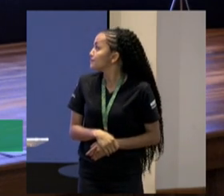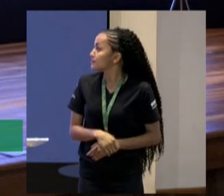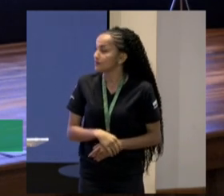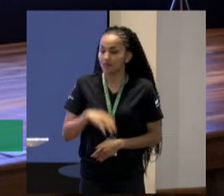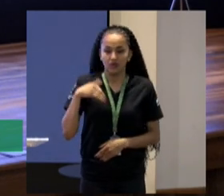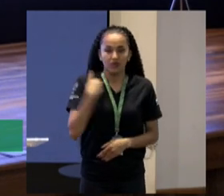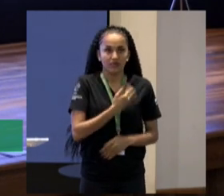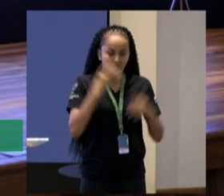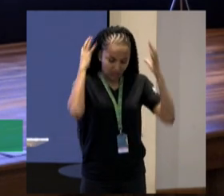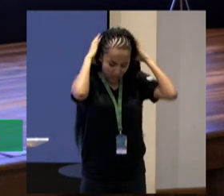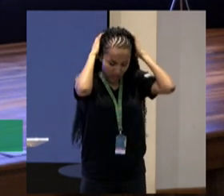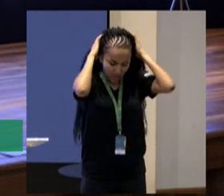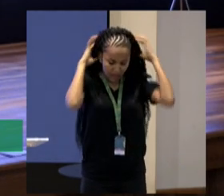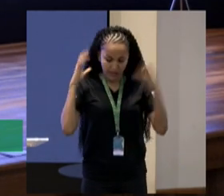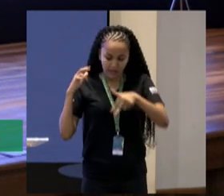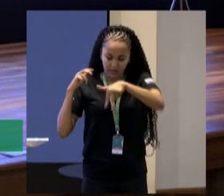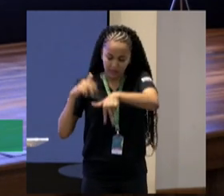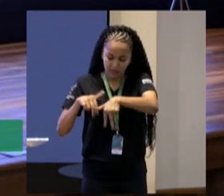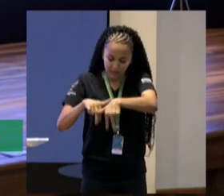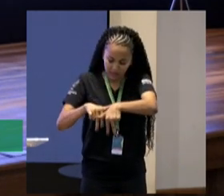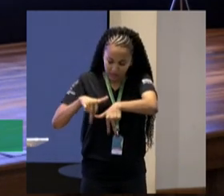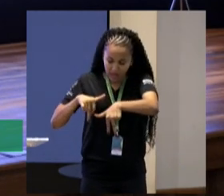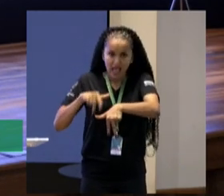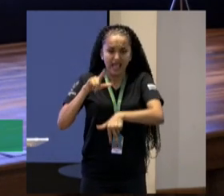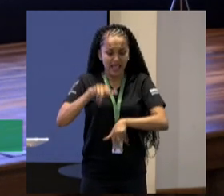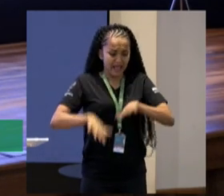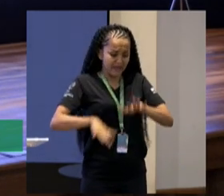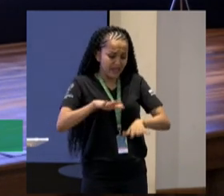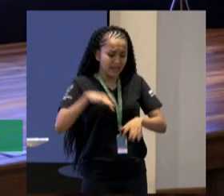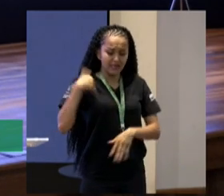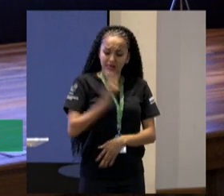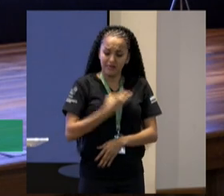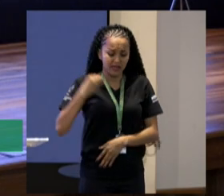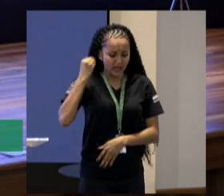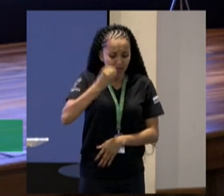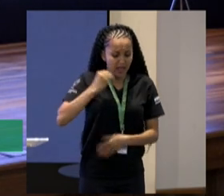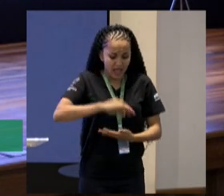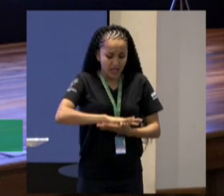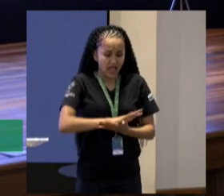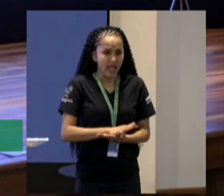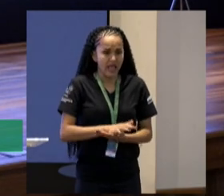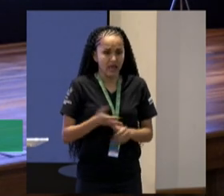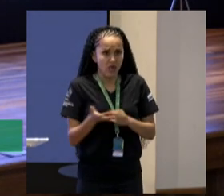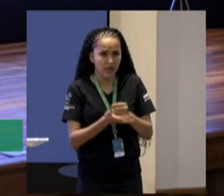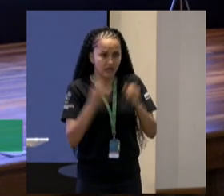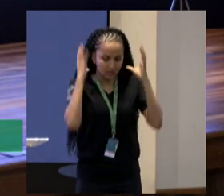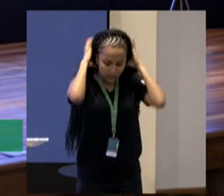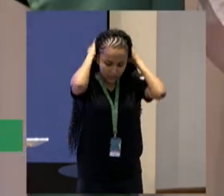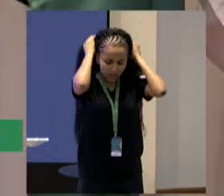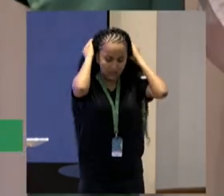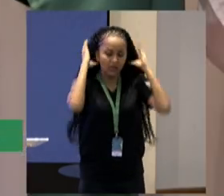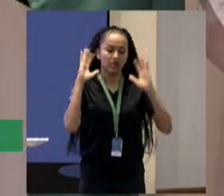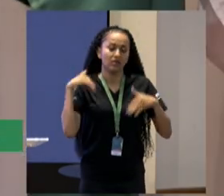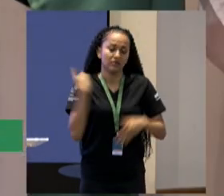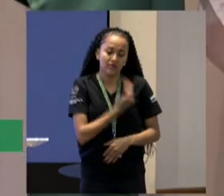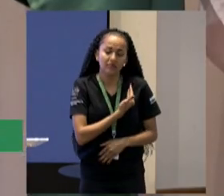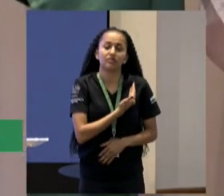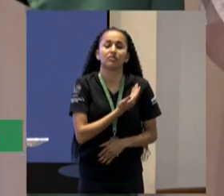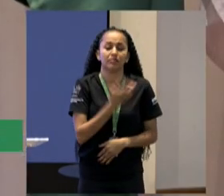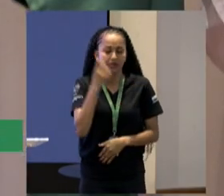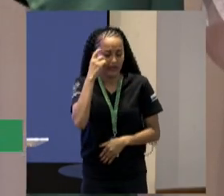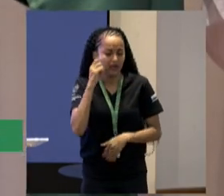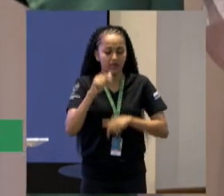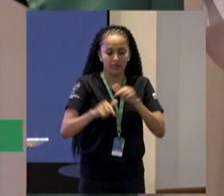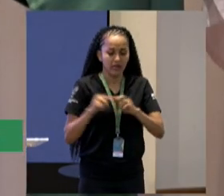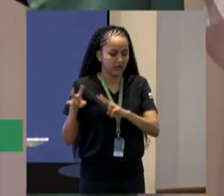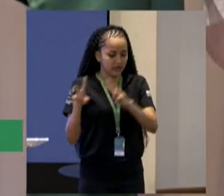Nosso cabelo, nossa ancestralidade, que é uma questão, muitas vezes a nossa experiência racista é a partir dos nossos cabelos. Então, trabalhar com os estudantes